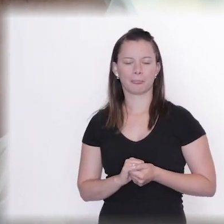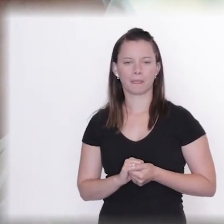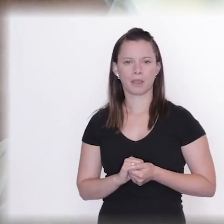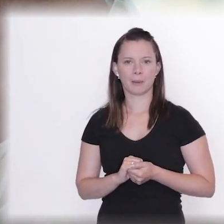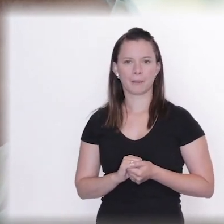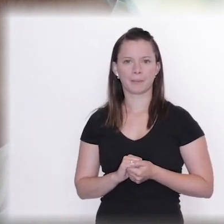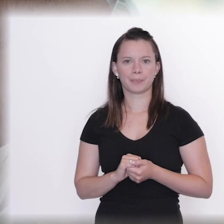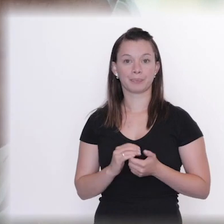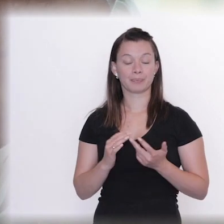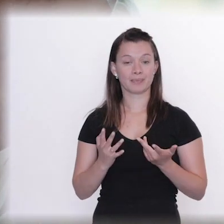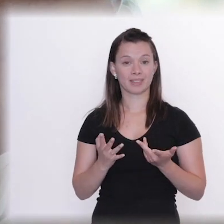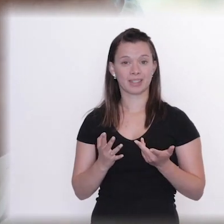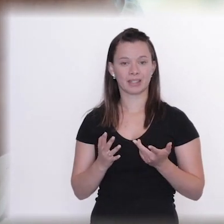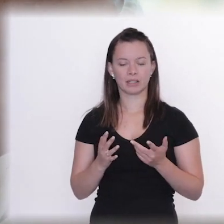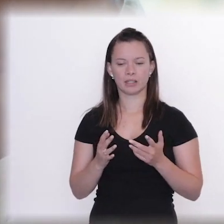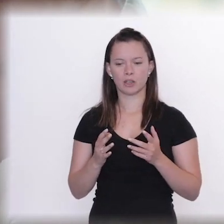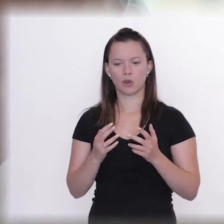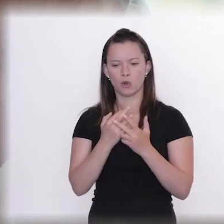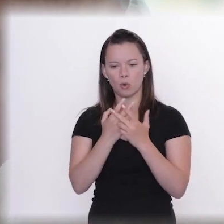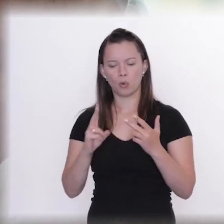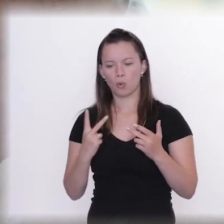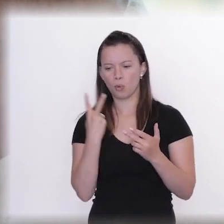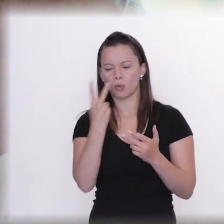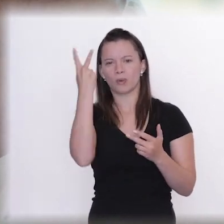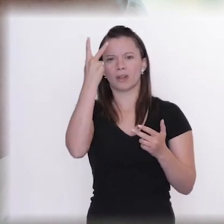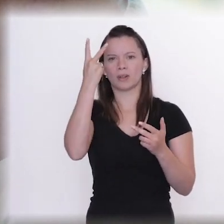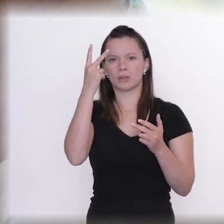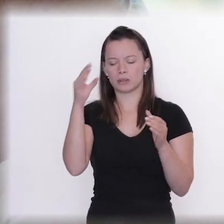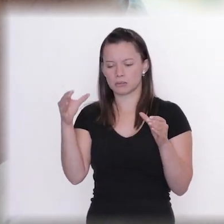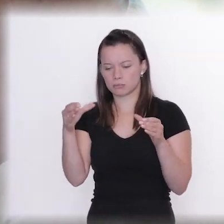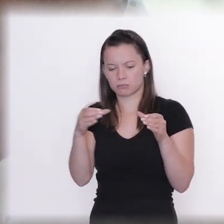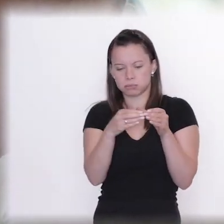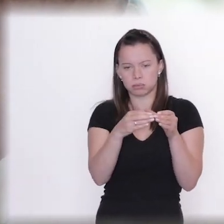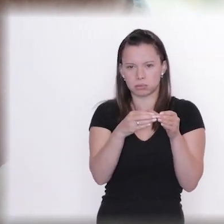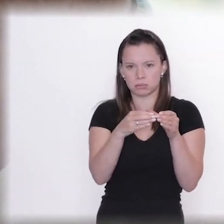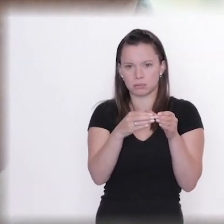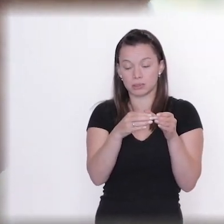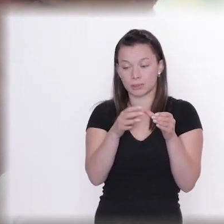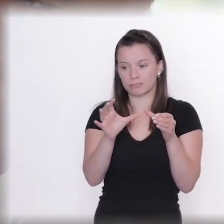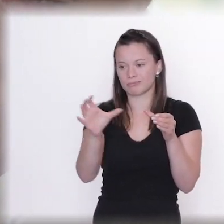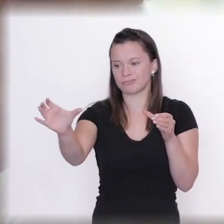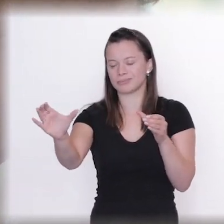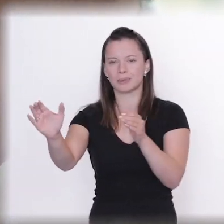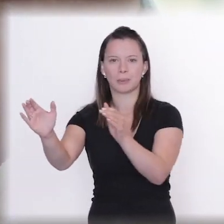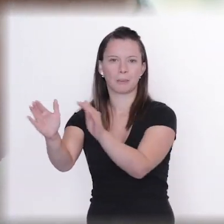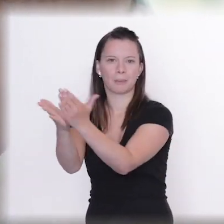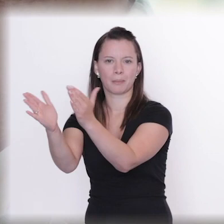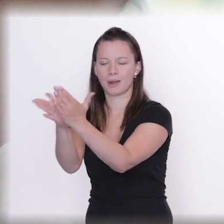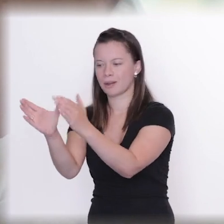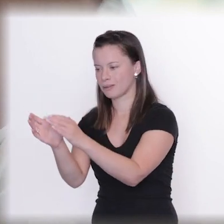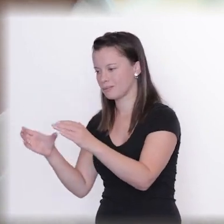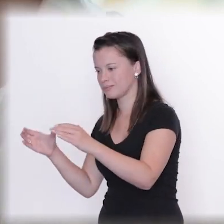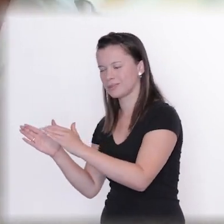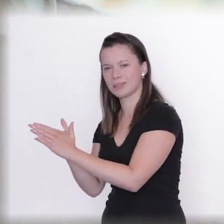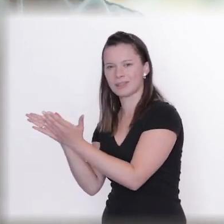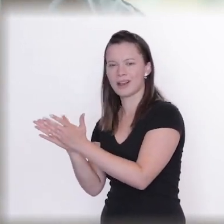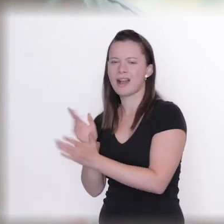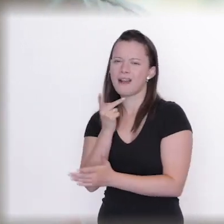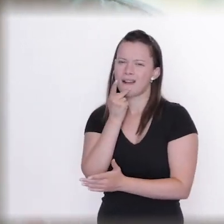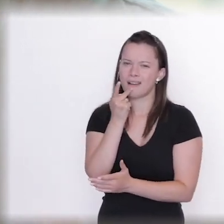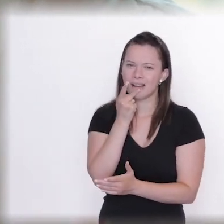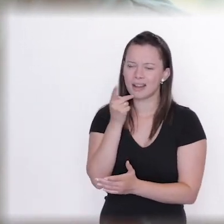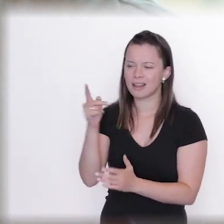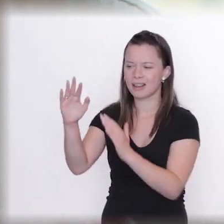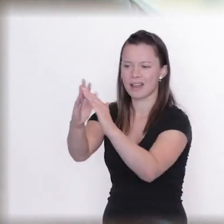acumulação de riqueza está mais concentrada, você vai ter espaços mais pobres. Então, dizer que não existe periferia, que é um discurso que em